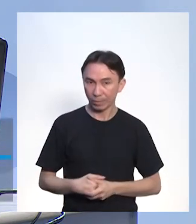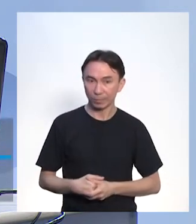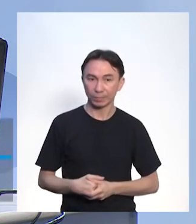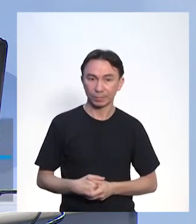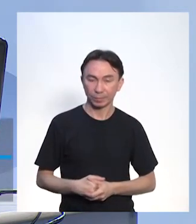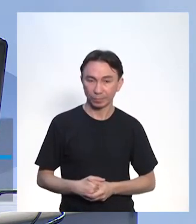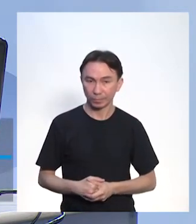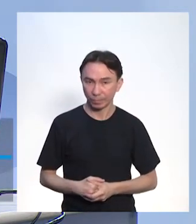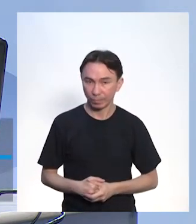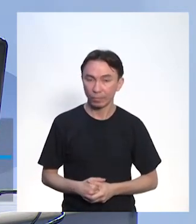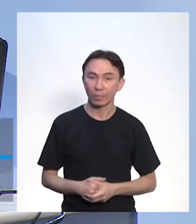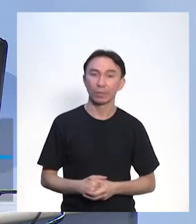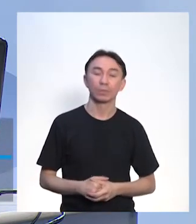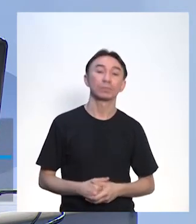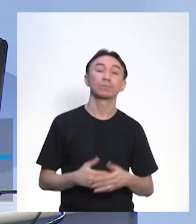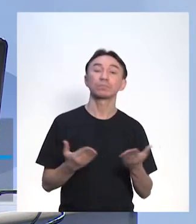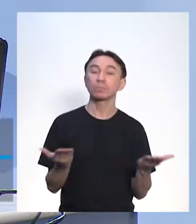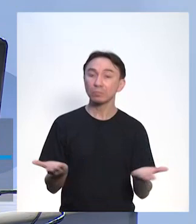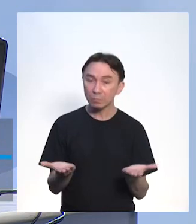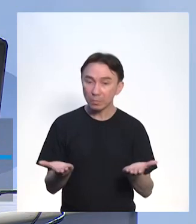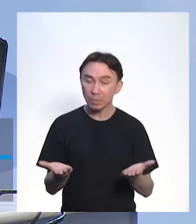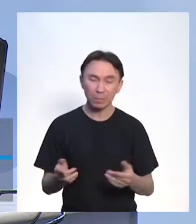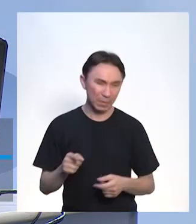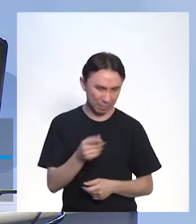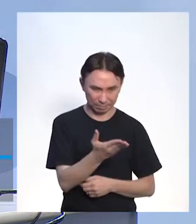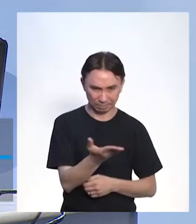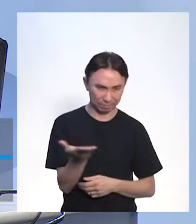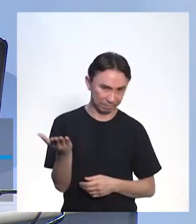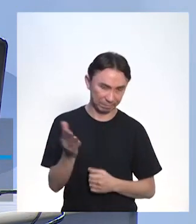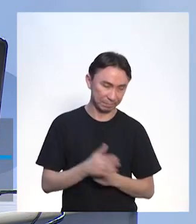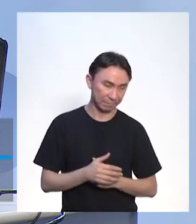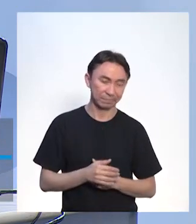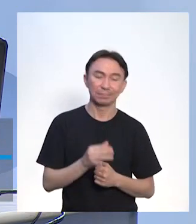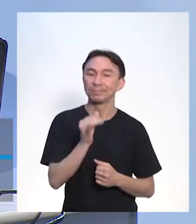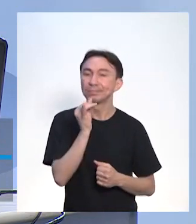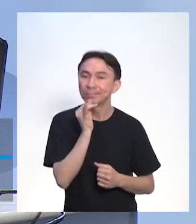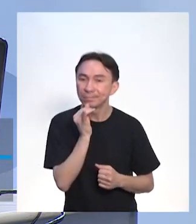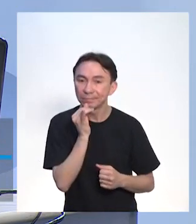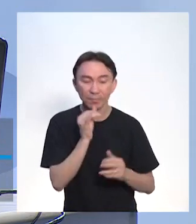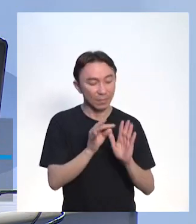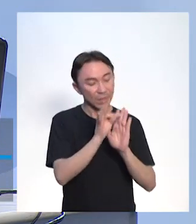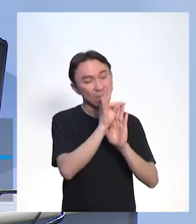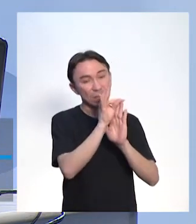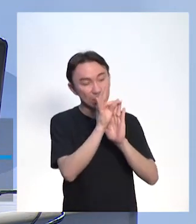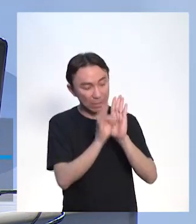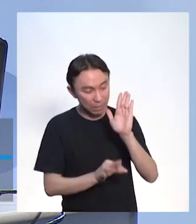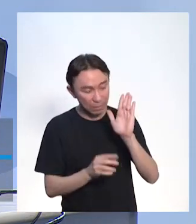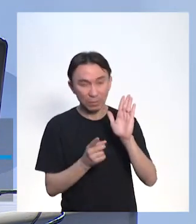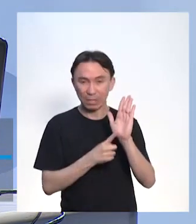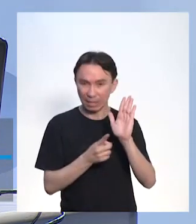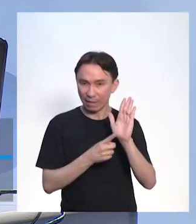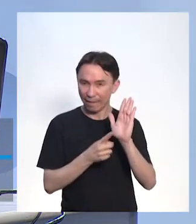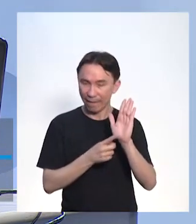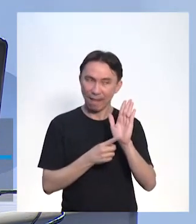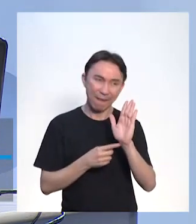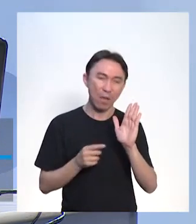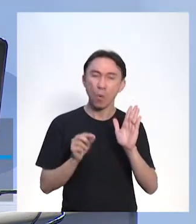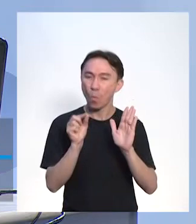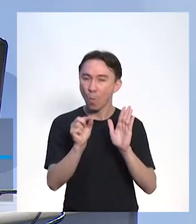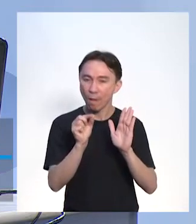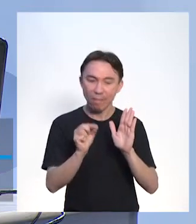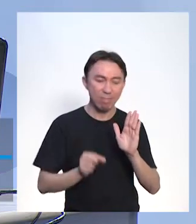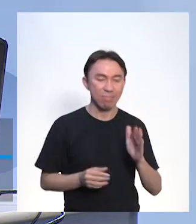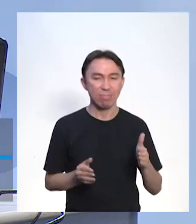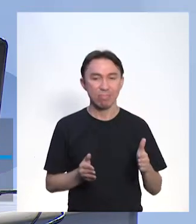is biased? Então, como é que você pode dizer se um texto ele é tendencioso? Lógico que assim, quando